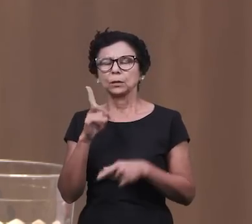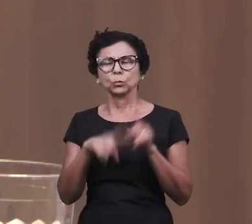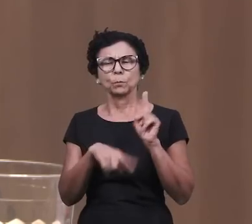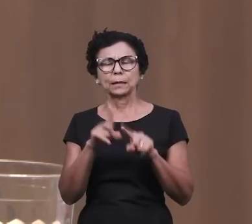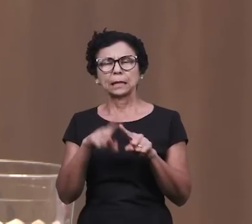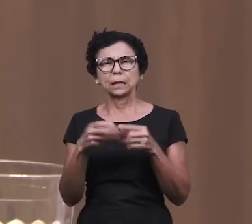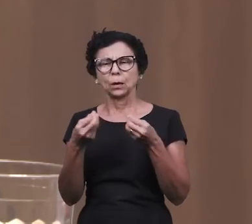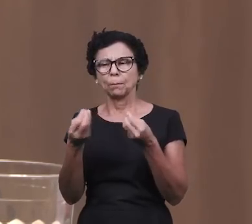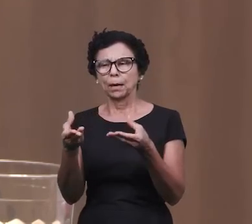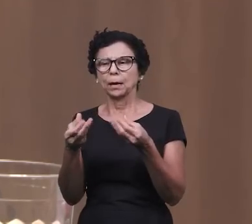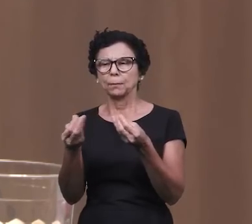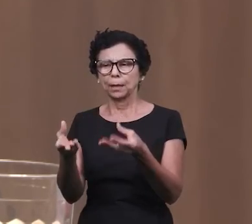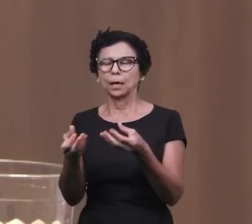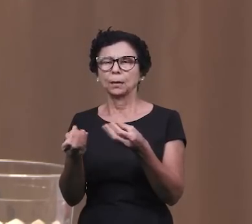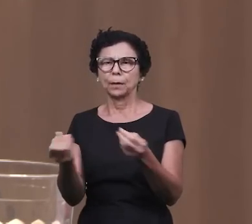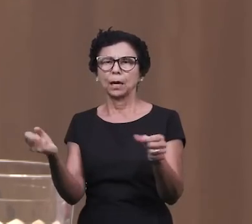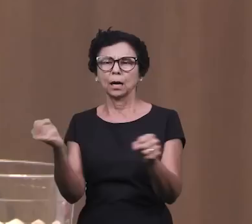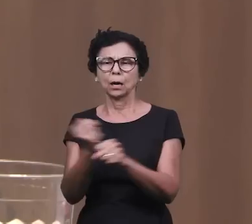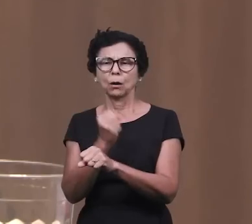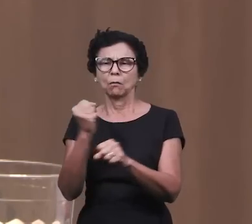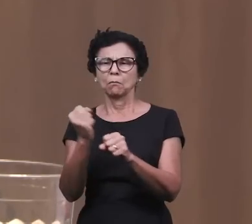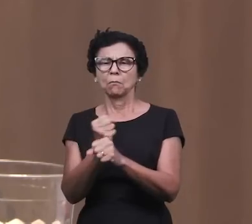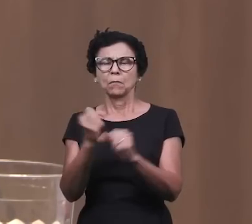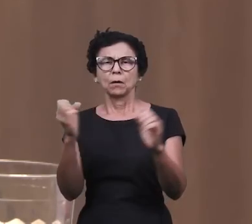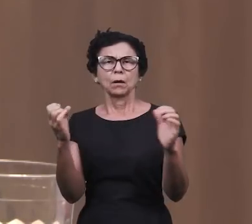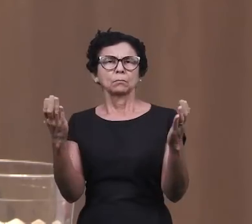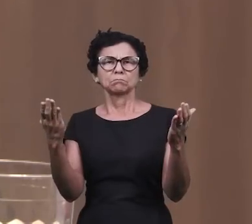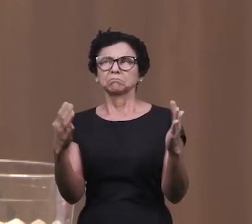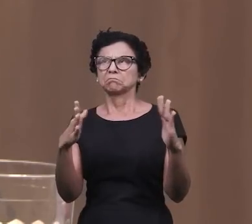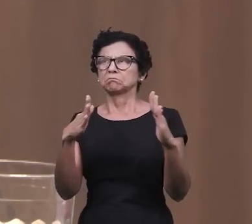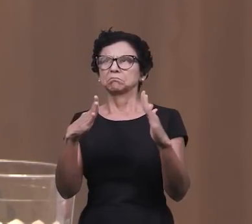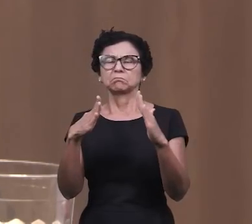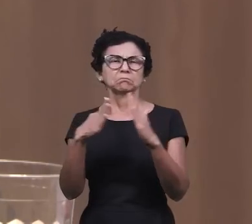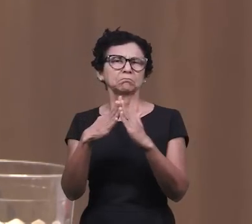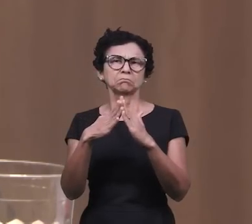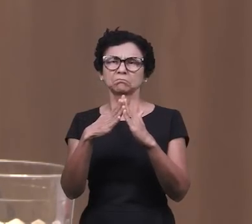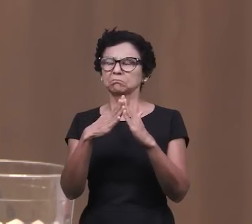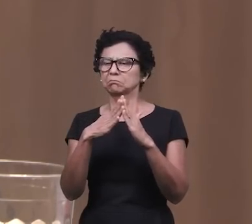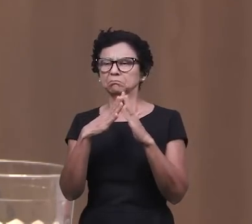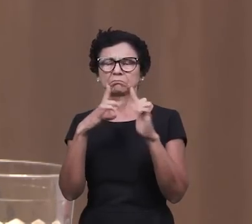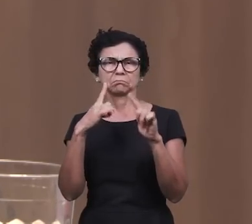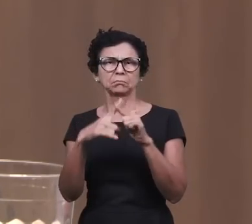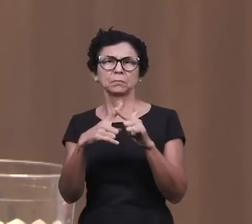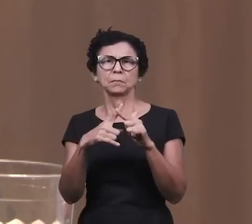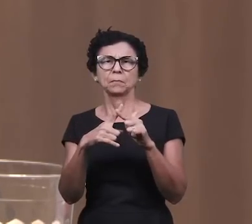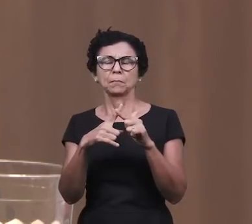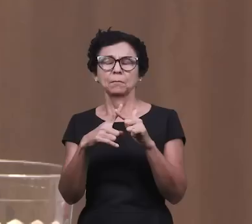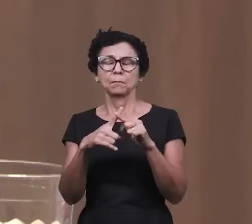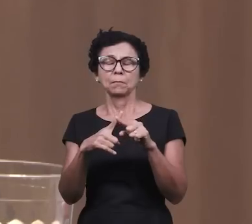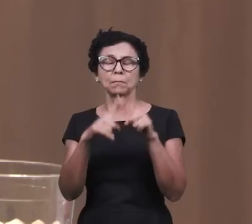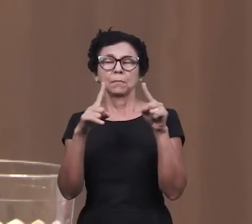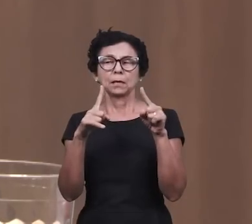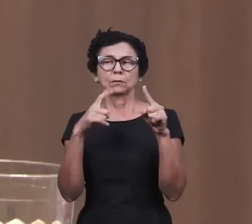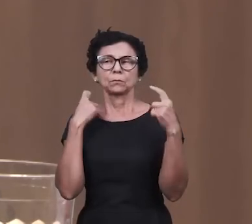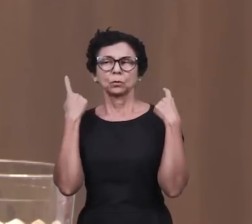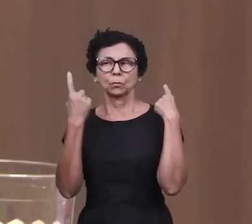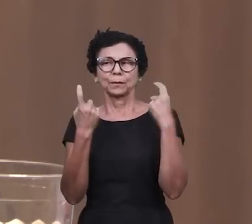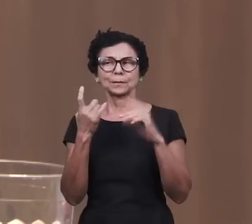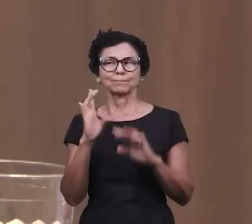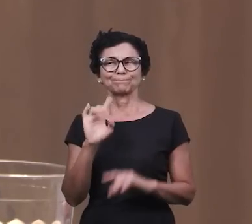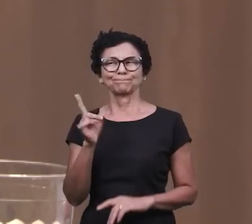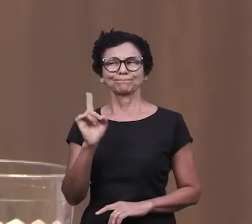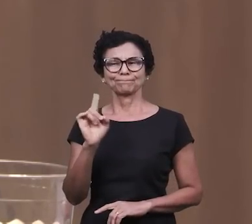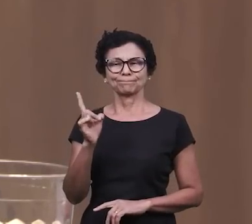muito material e construção de templo. A nossa primeira preocupação não foi essa. Quando nós chegamos com um